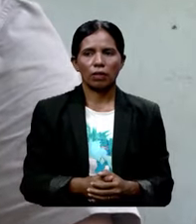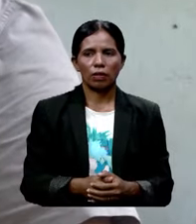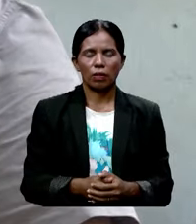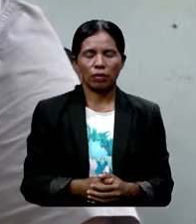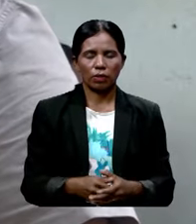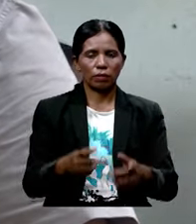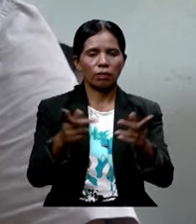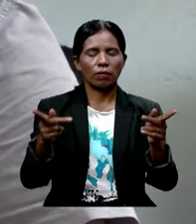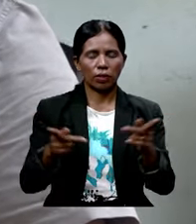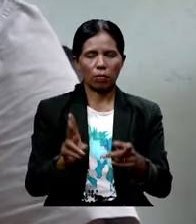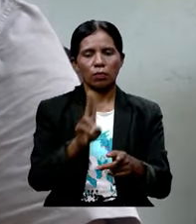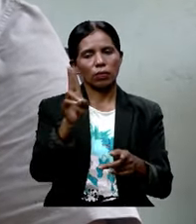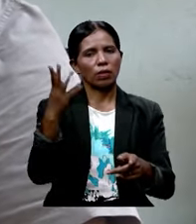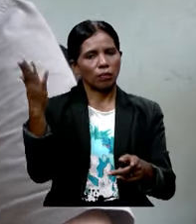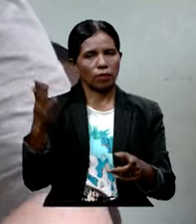hendeba